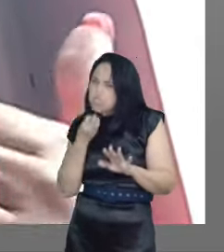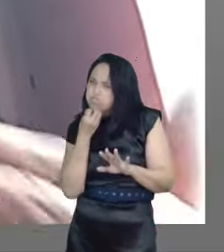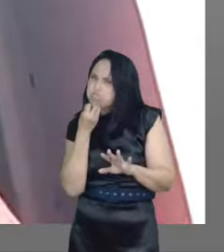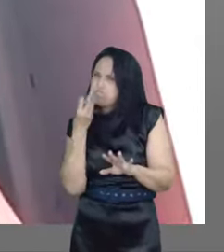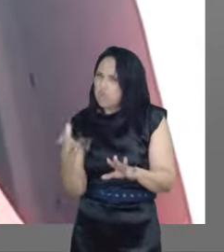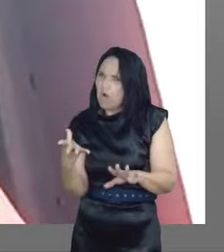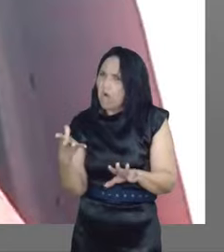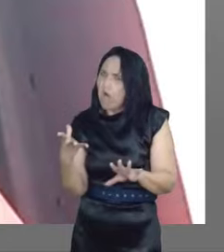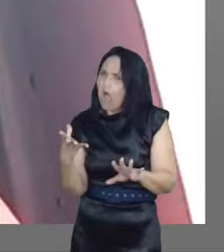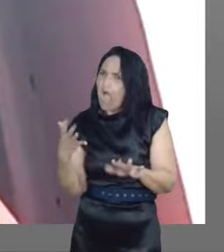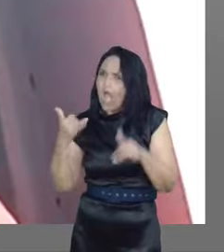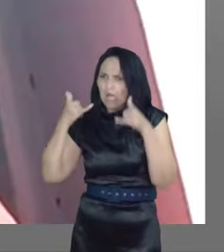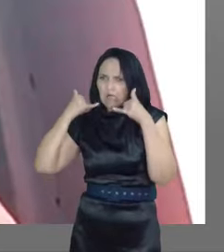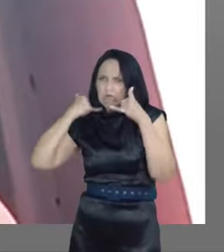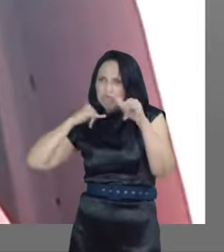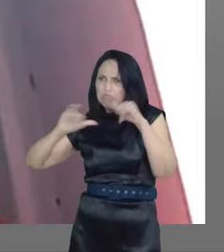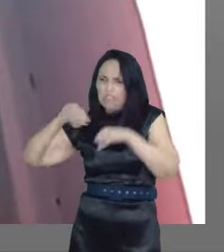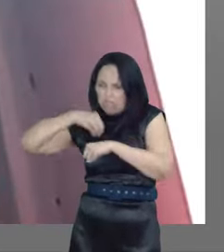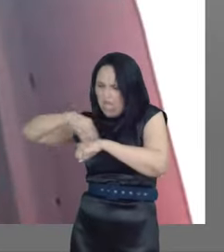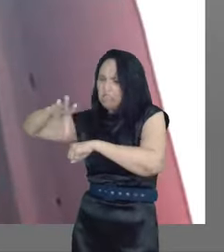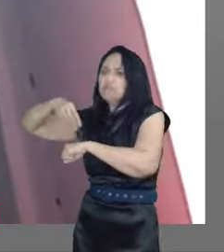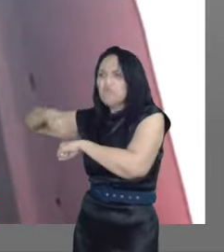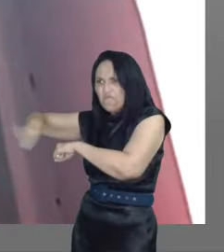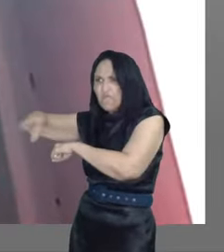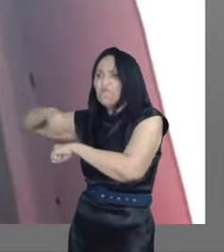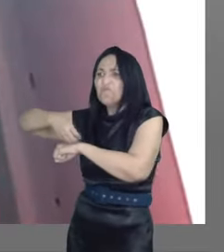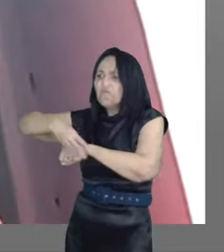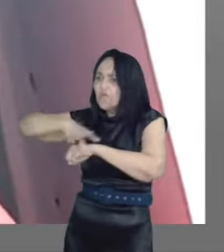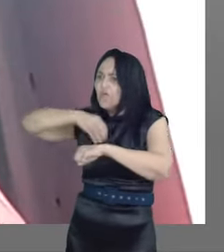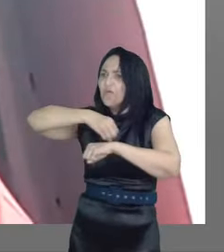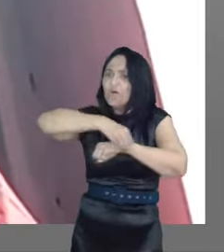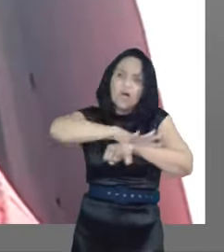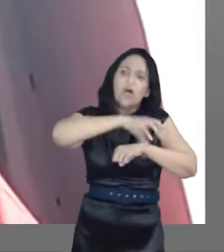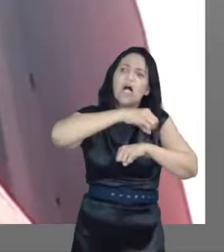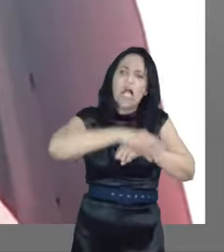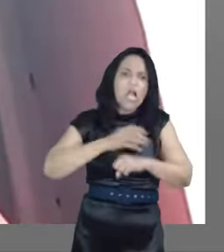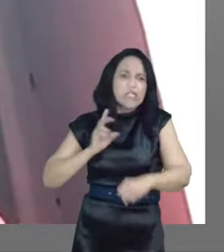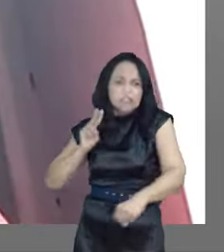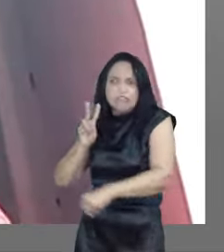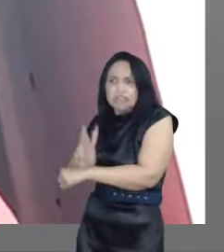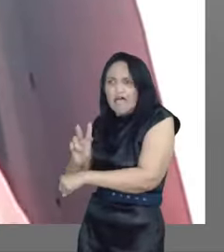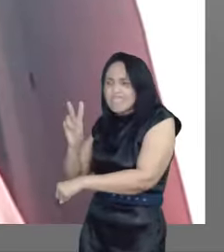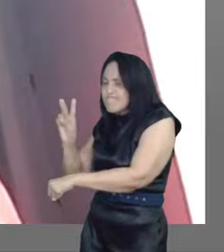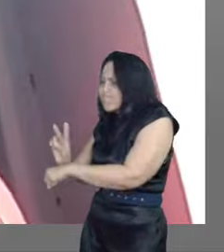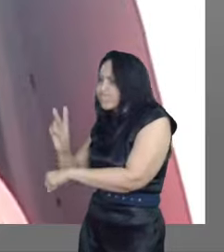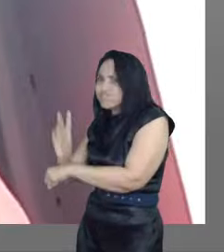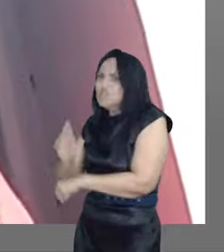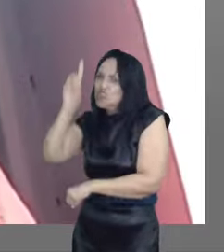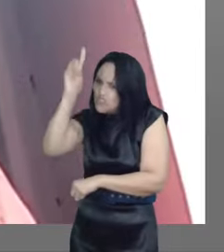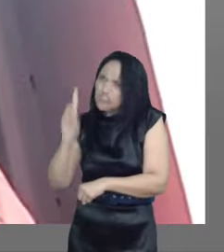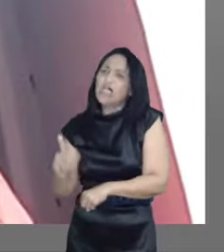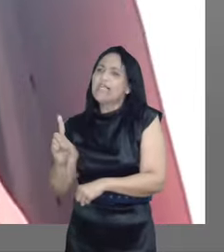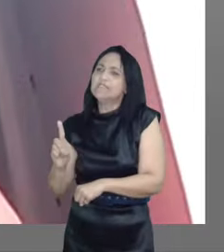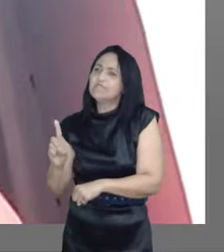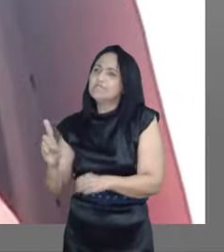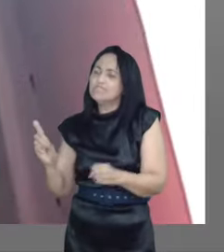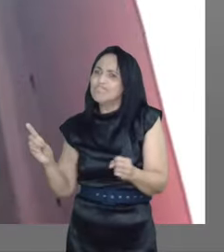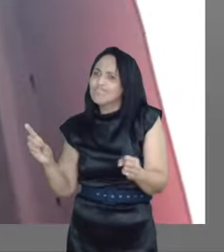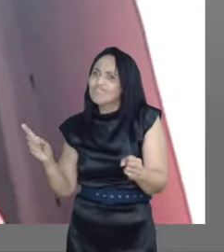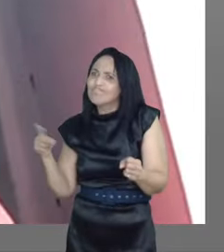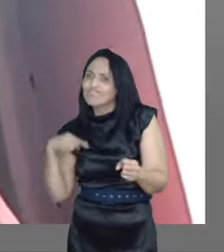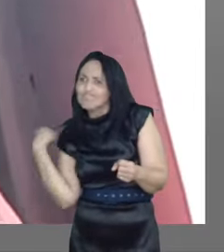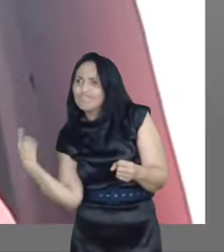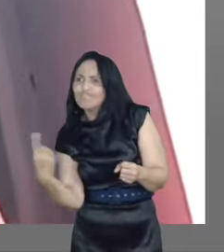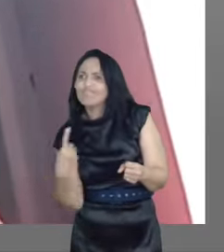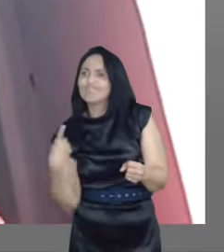ela propaga as nossas ideias. Eles defendem direitos que são mais próximos.